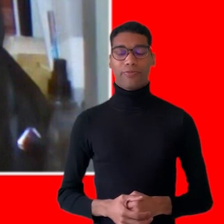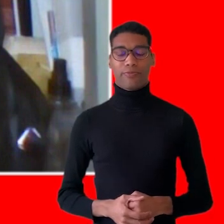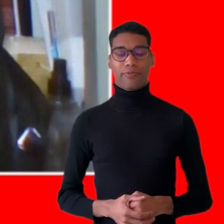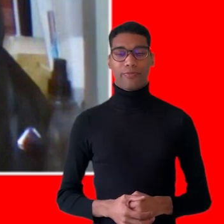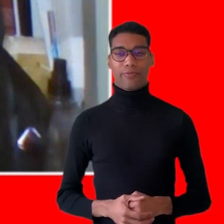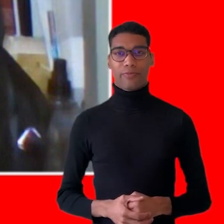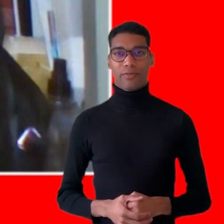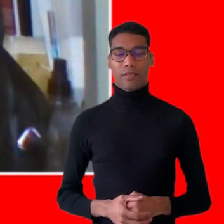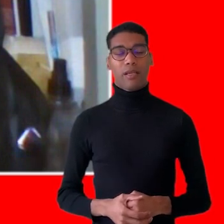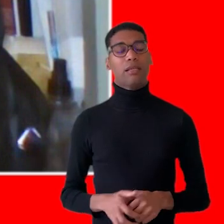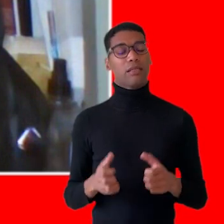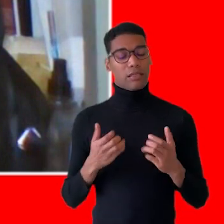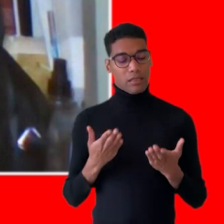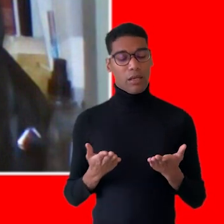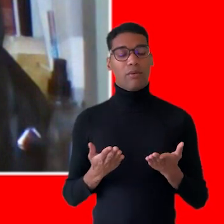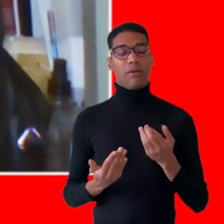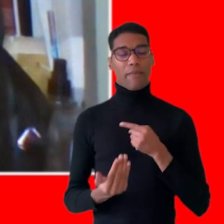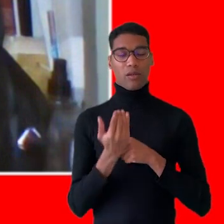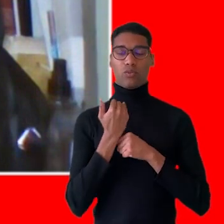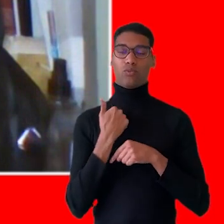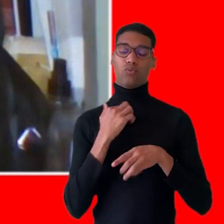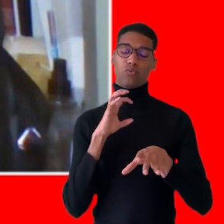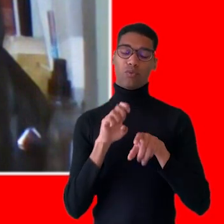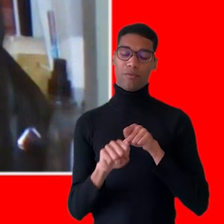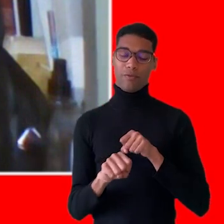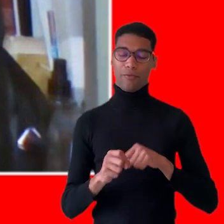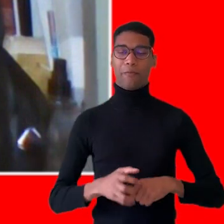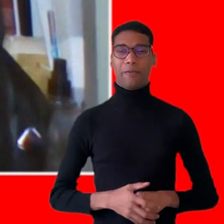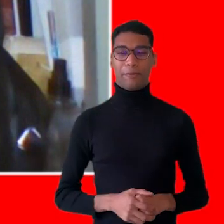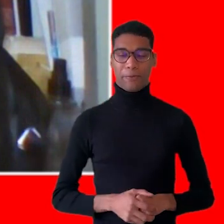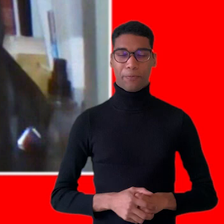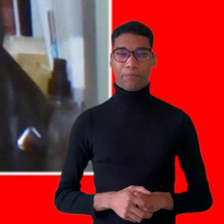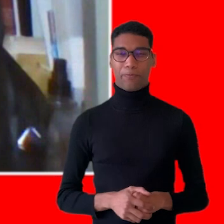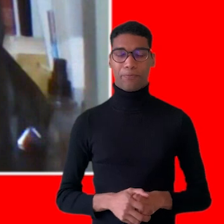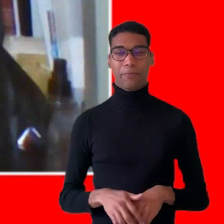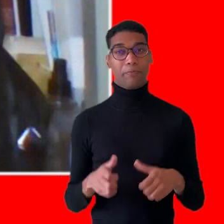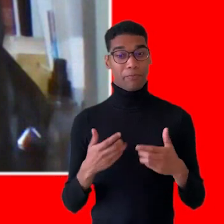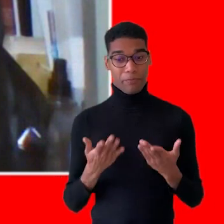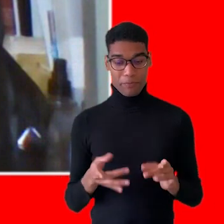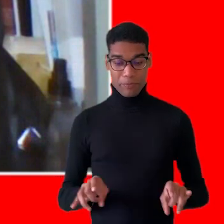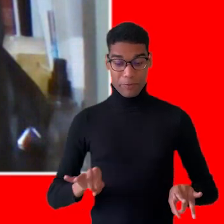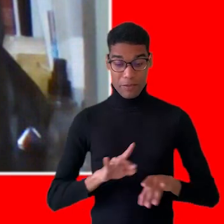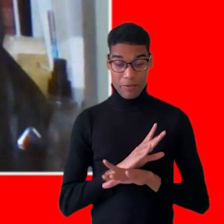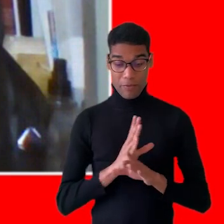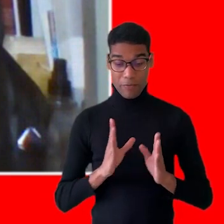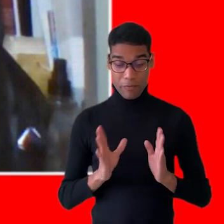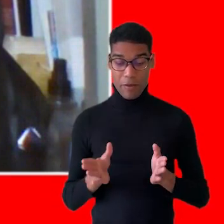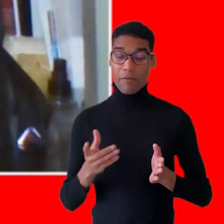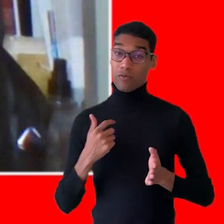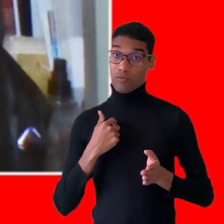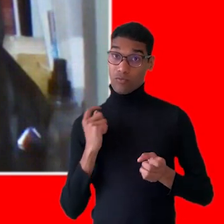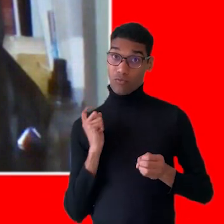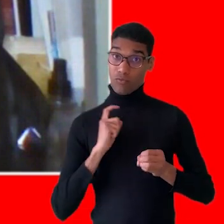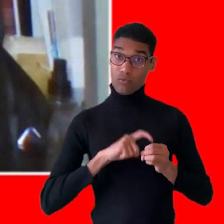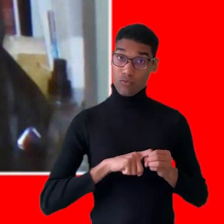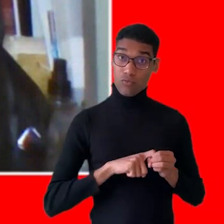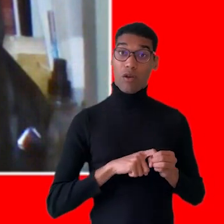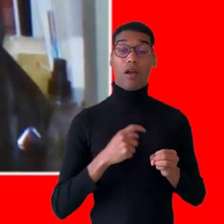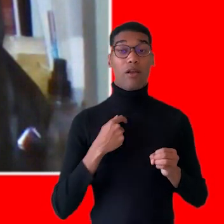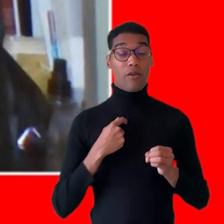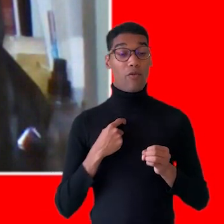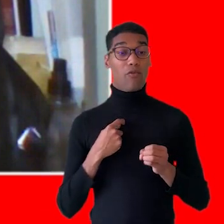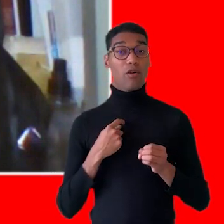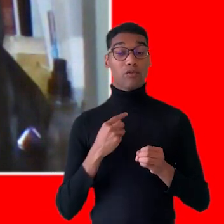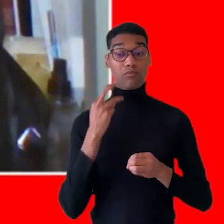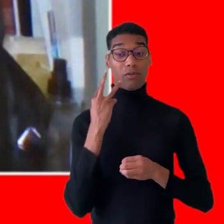Eles foram e têm sido fundamentais para a minha formação. Dito isso, eu volto para as